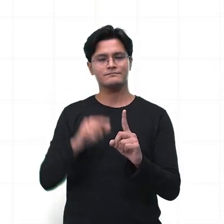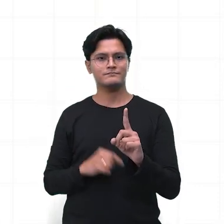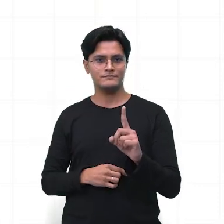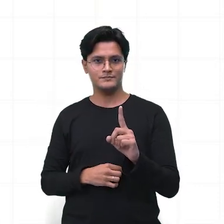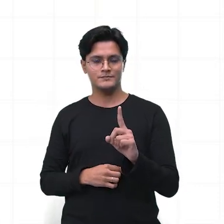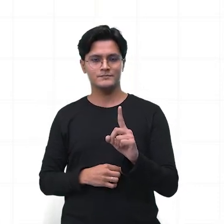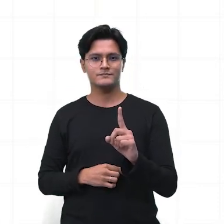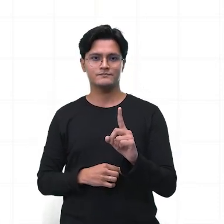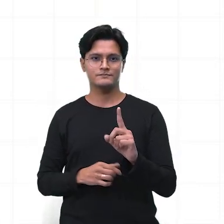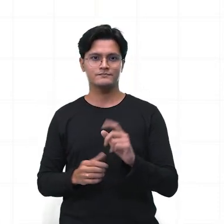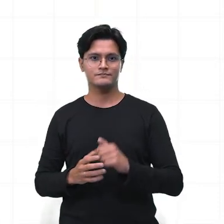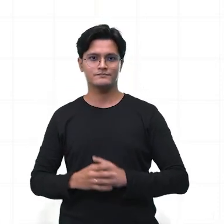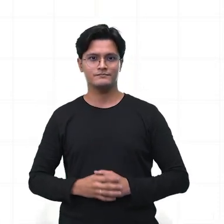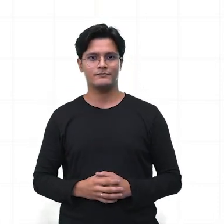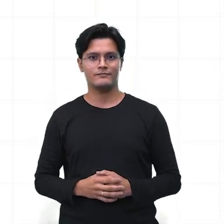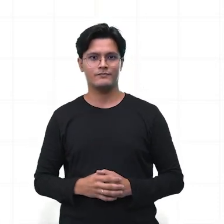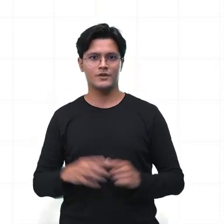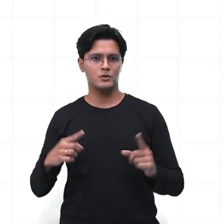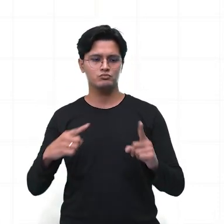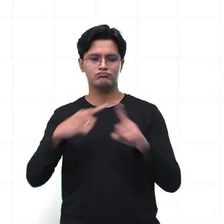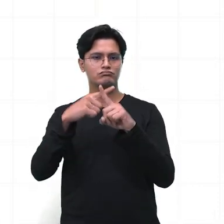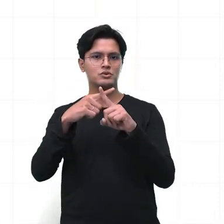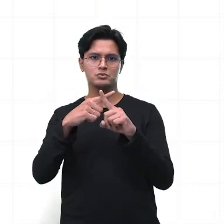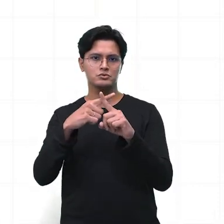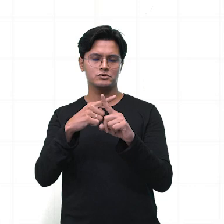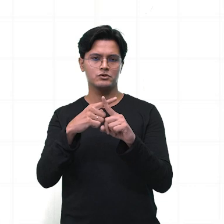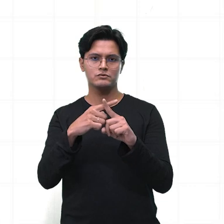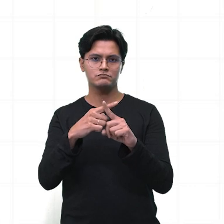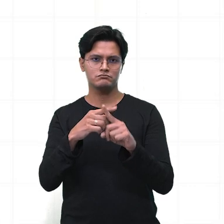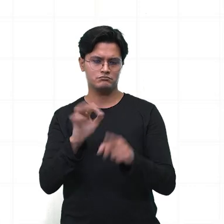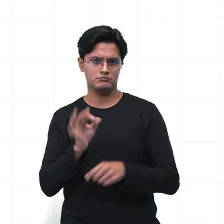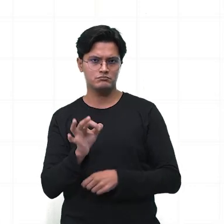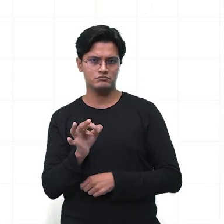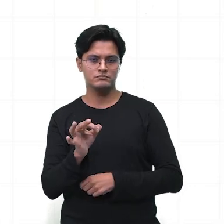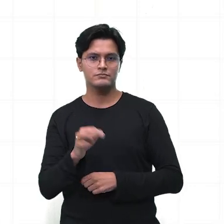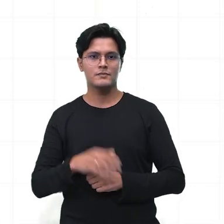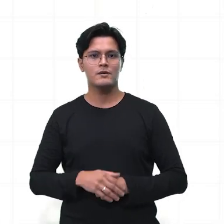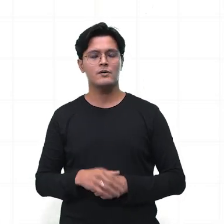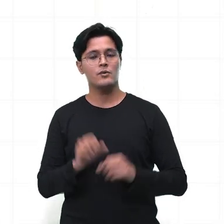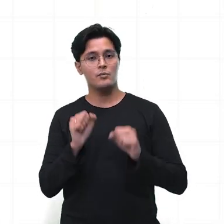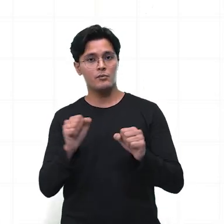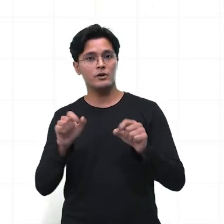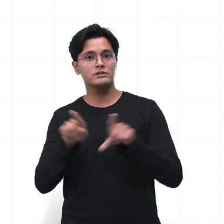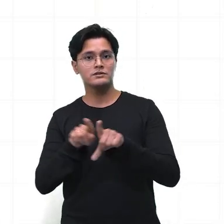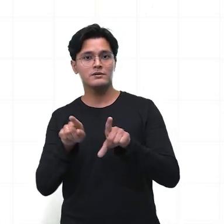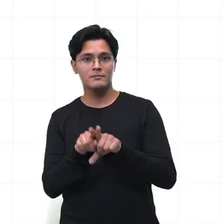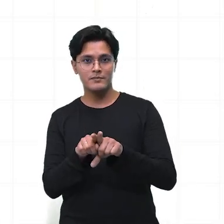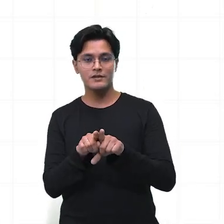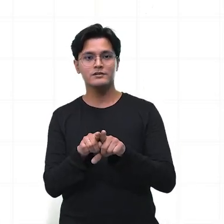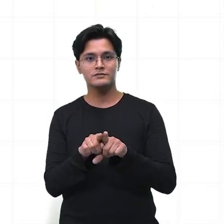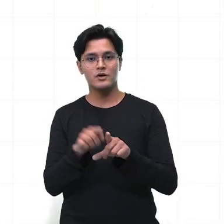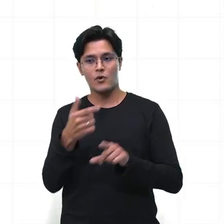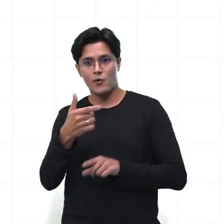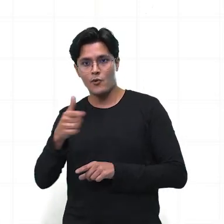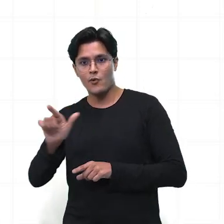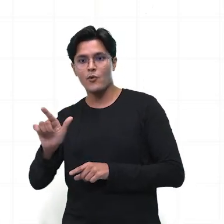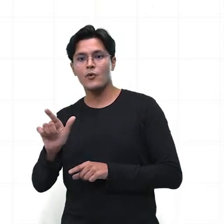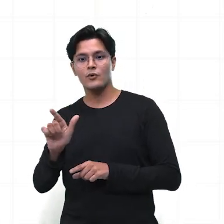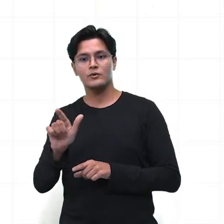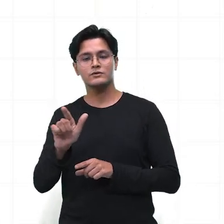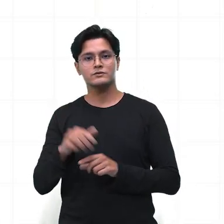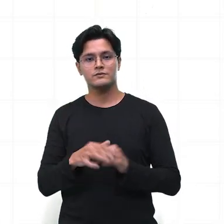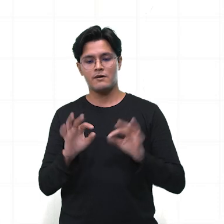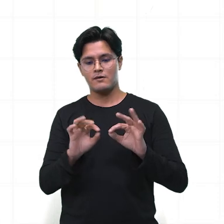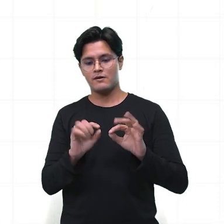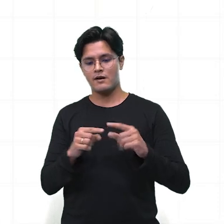ele não cruzou com nenhum outro lado, tá? Posso prolongar esse lado aqui também, que